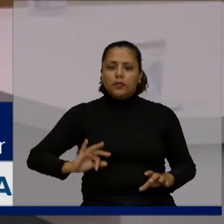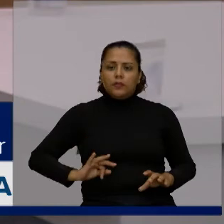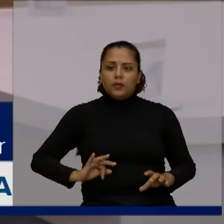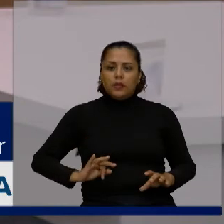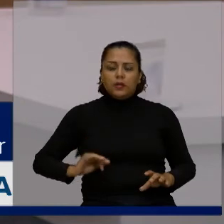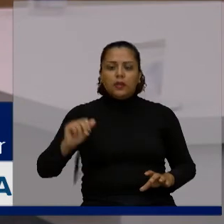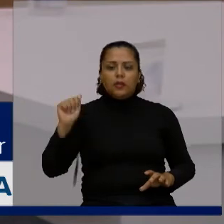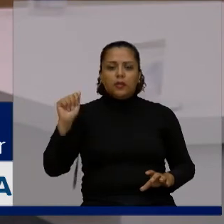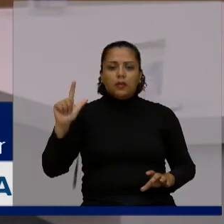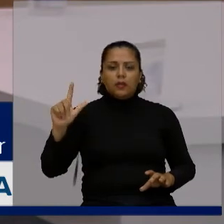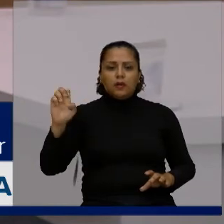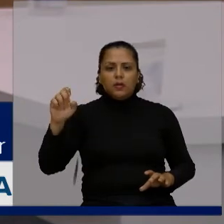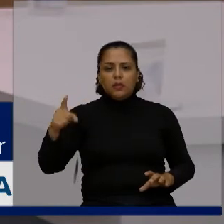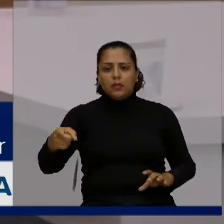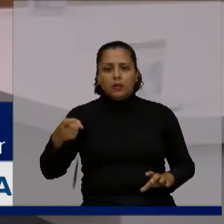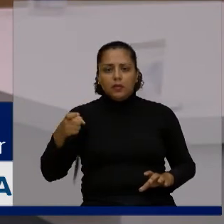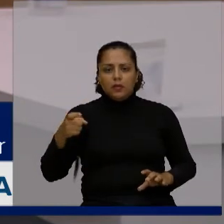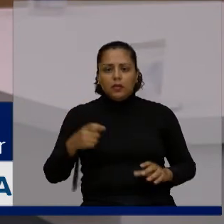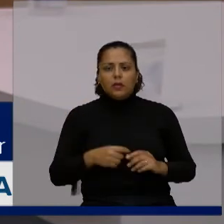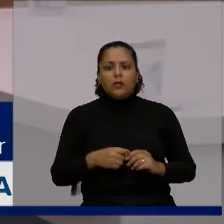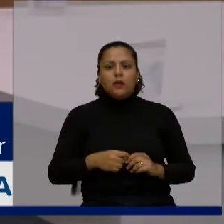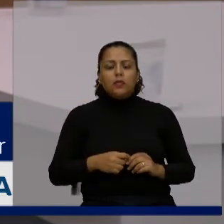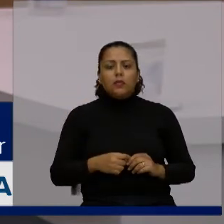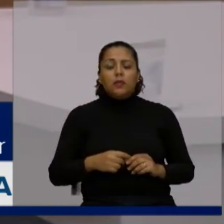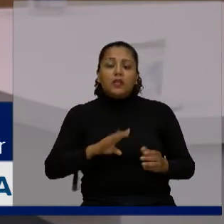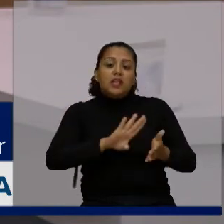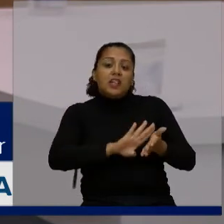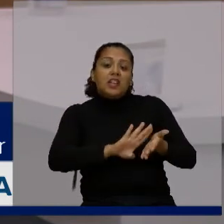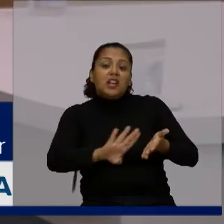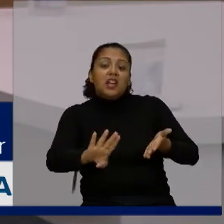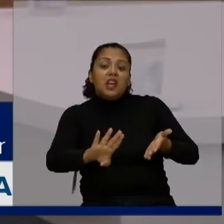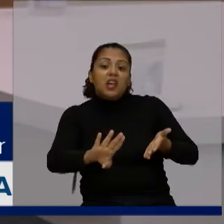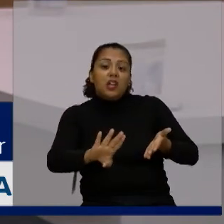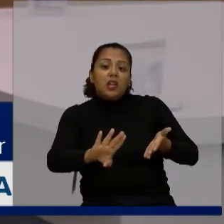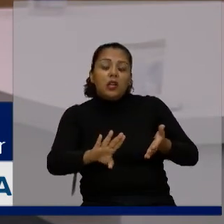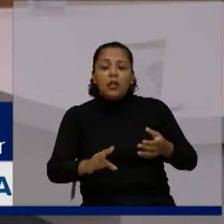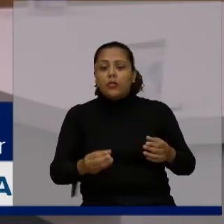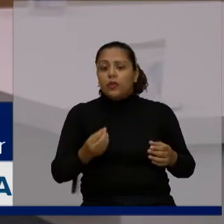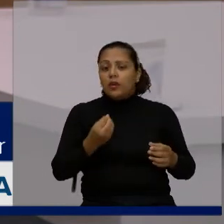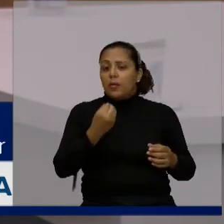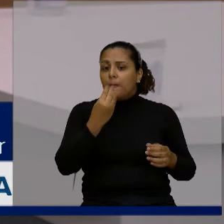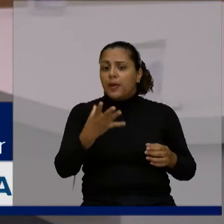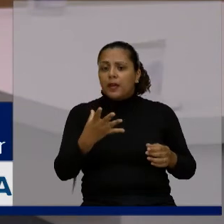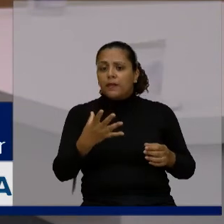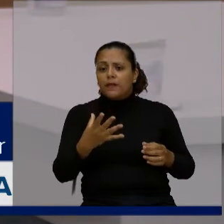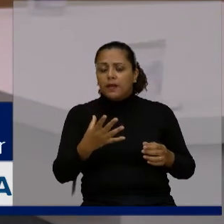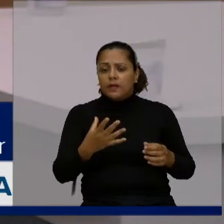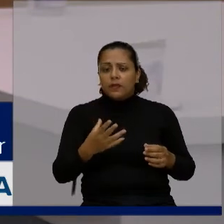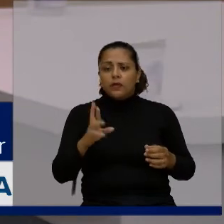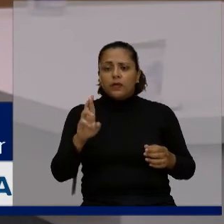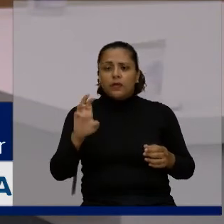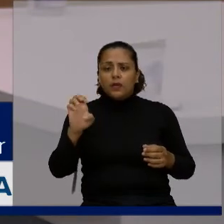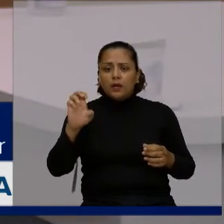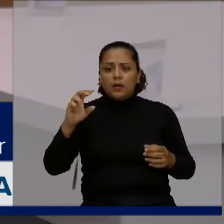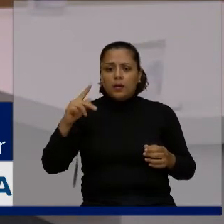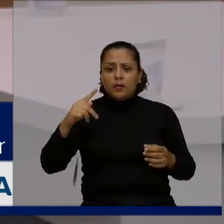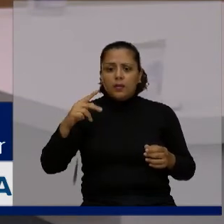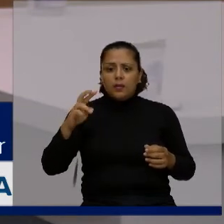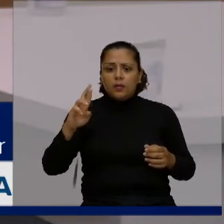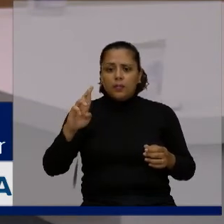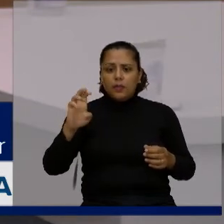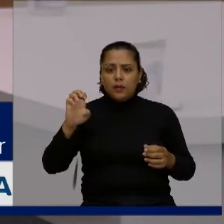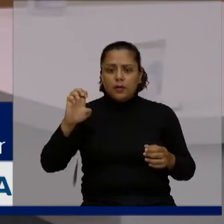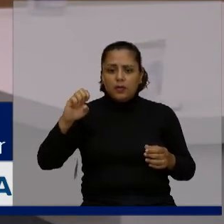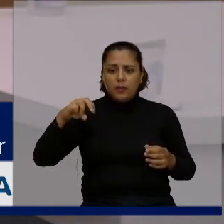retirando os benefícios dos representantes comerciais autônomos. E tem um